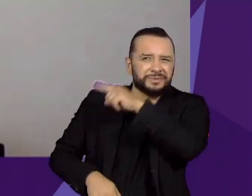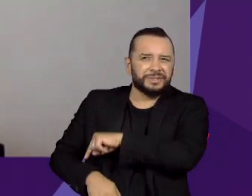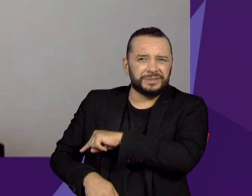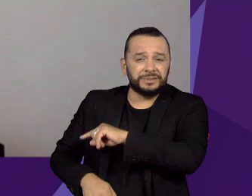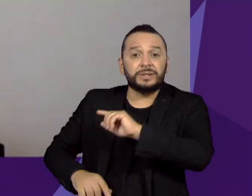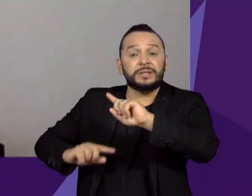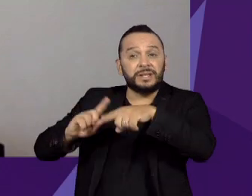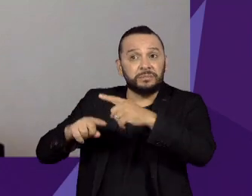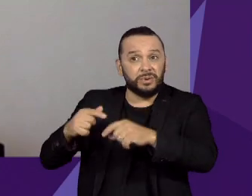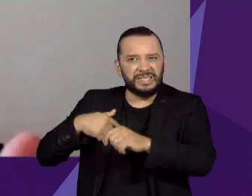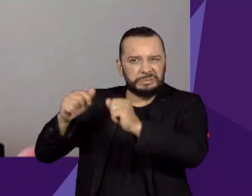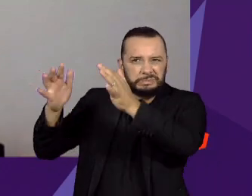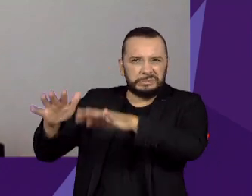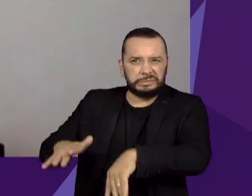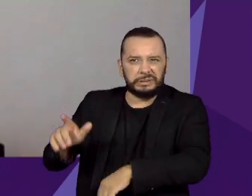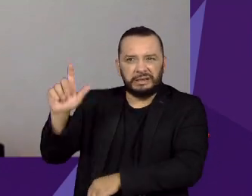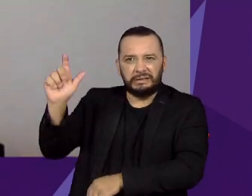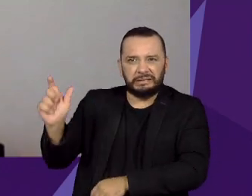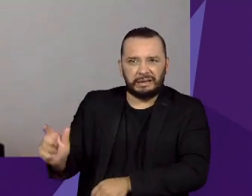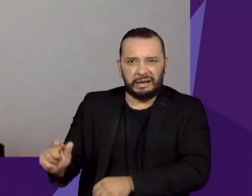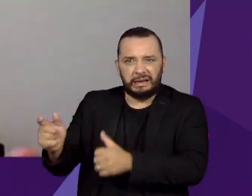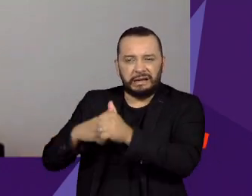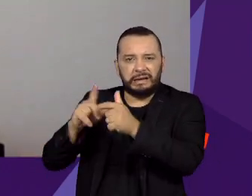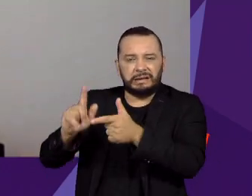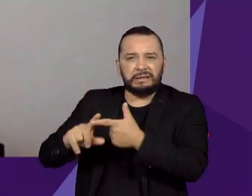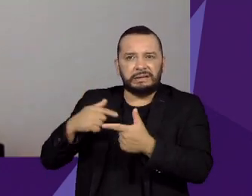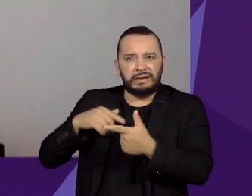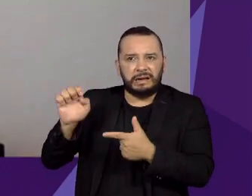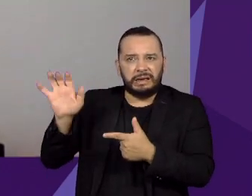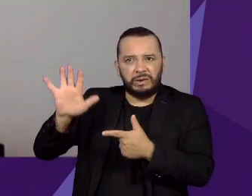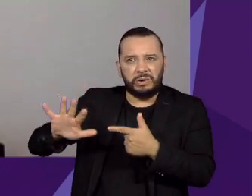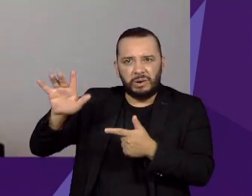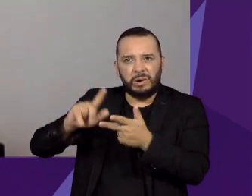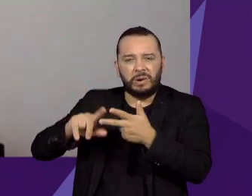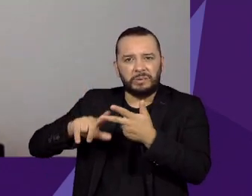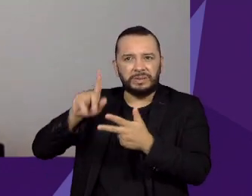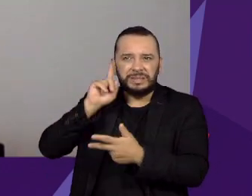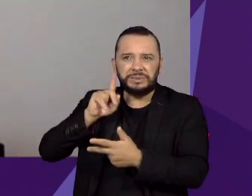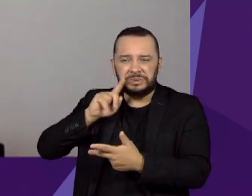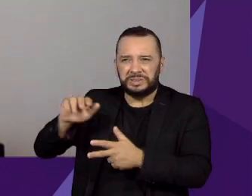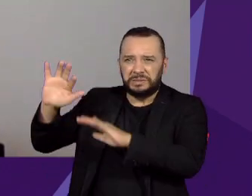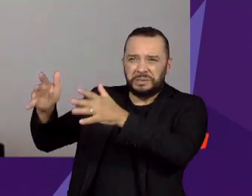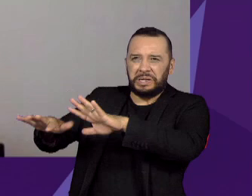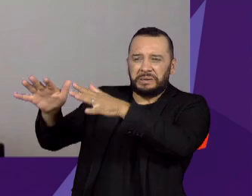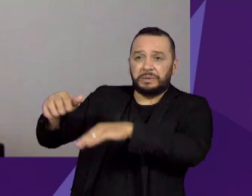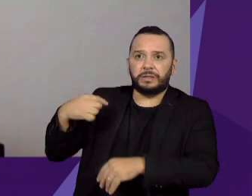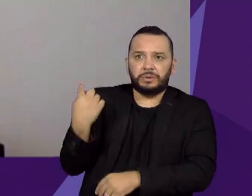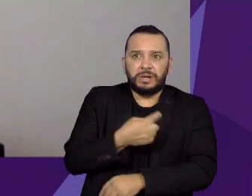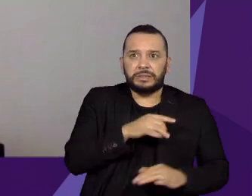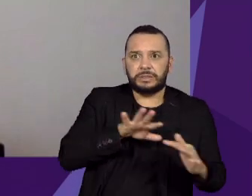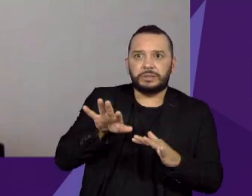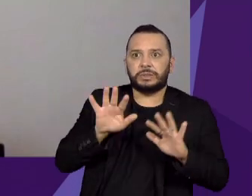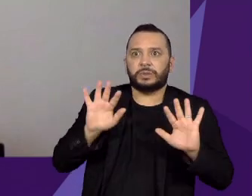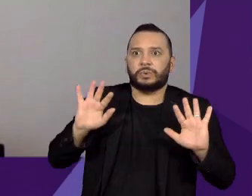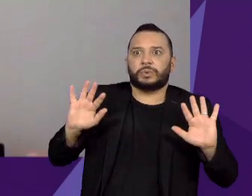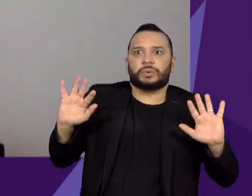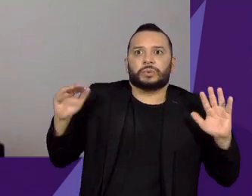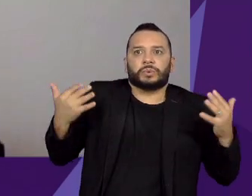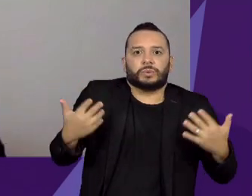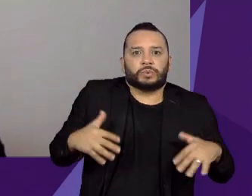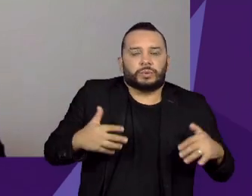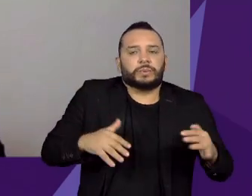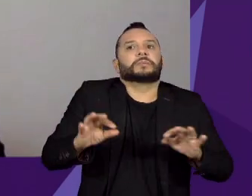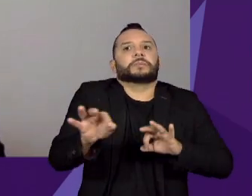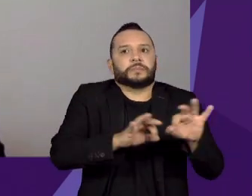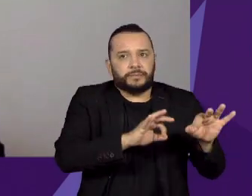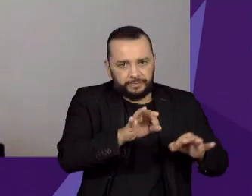caiu Itália, depois caiu Europa, depois caiu os Estados Unidos, aí é que o mundo ocidental viu e falou, prepare-se